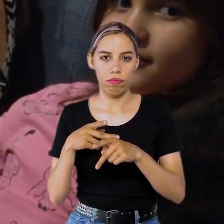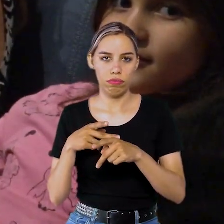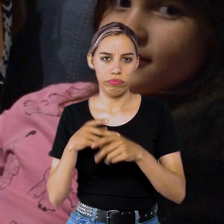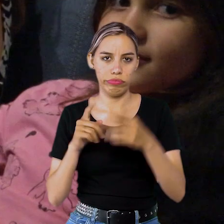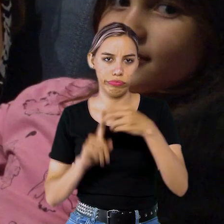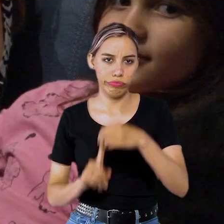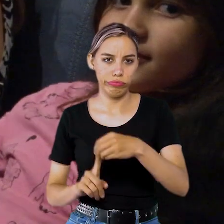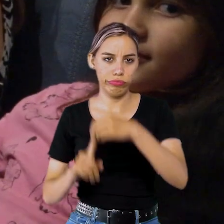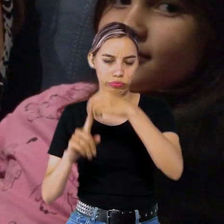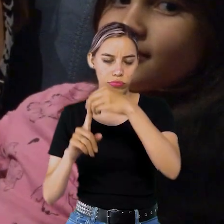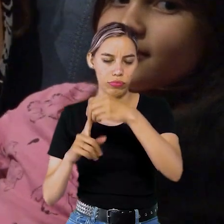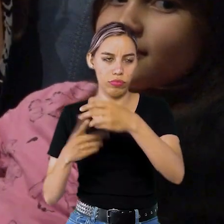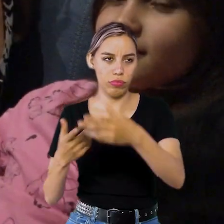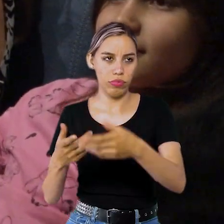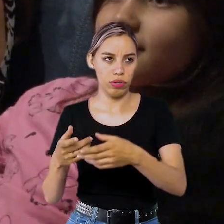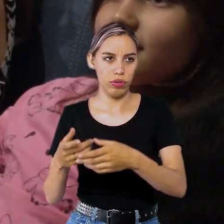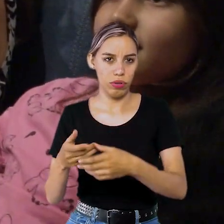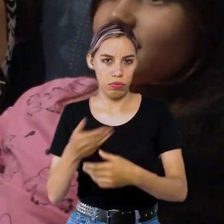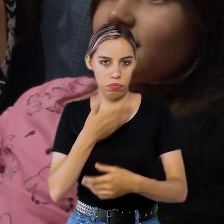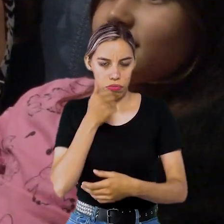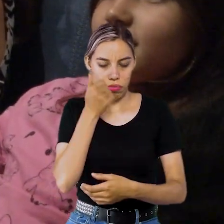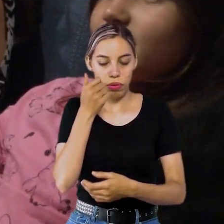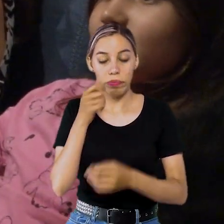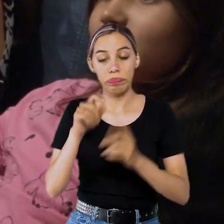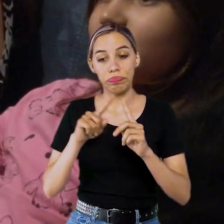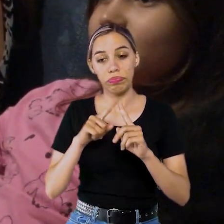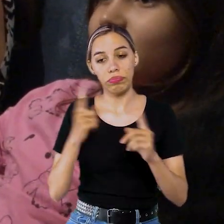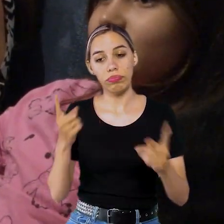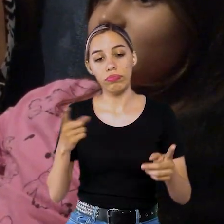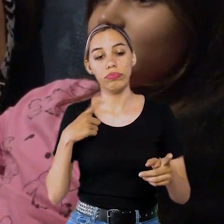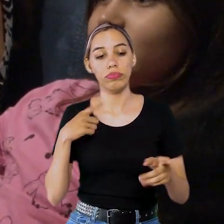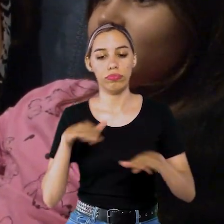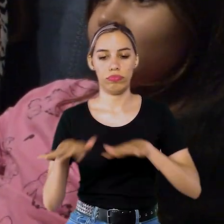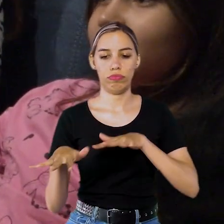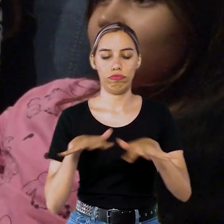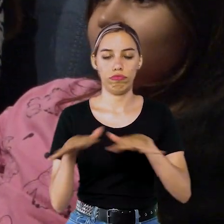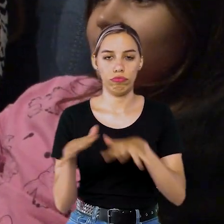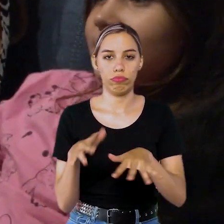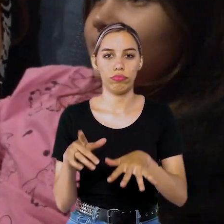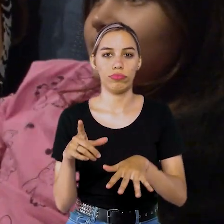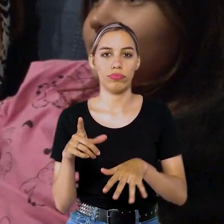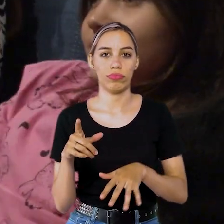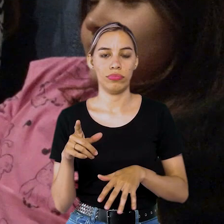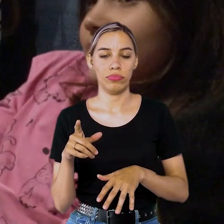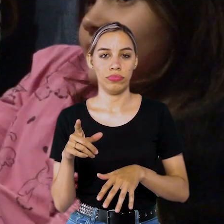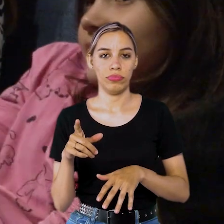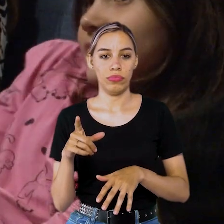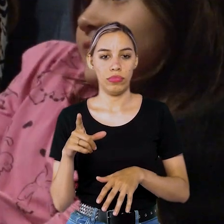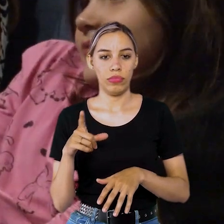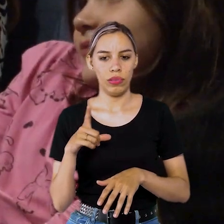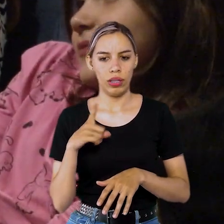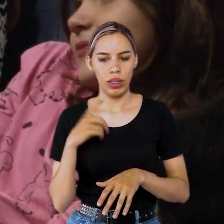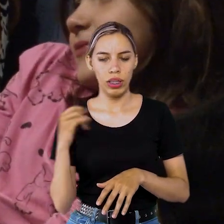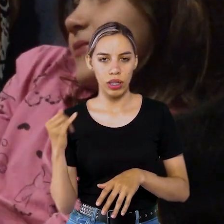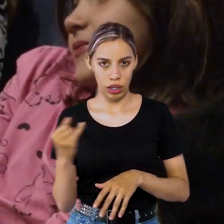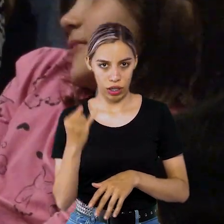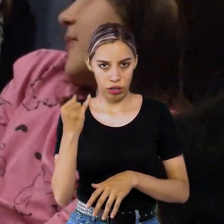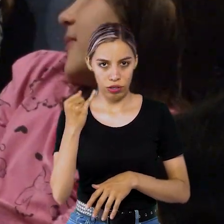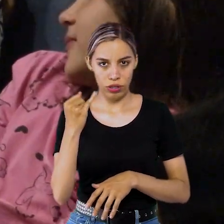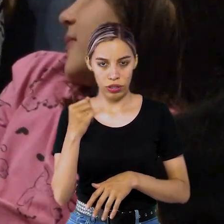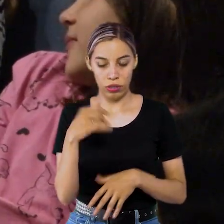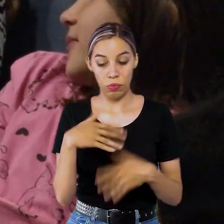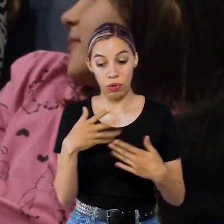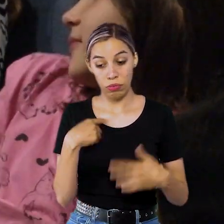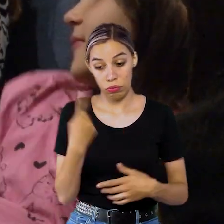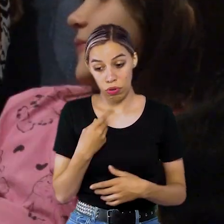eu acho que é um movimento, né, que a gente vai ver acontecer porque tem coerência. Quando a gente